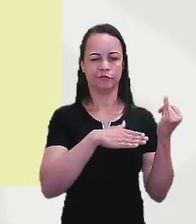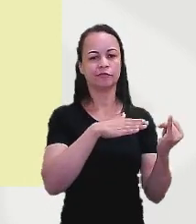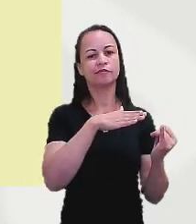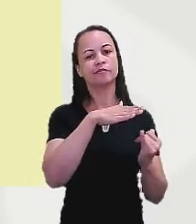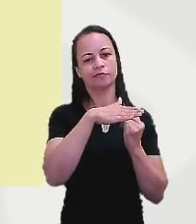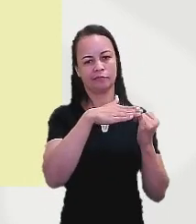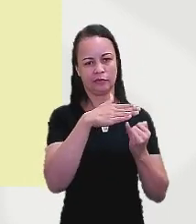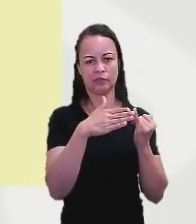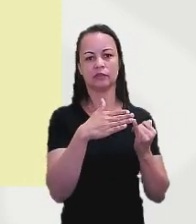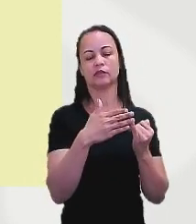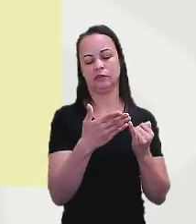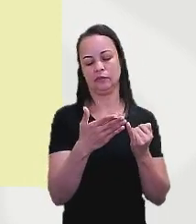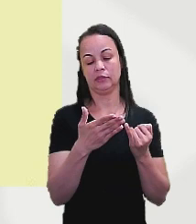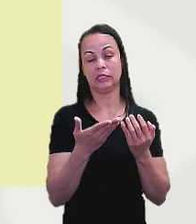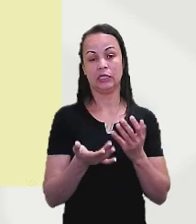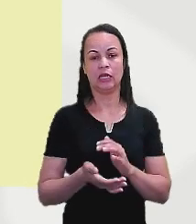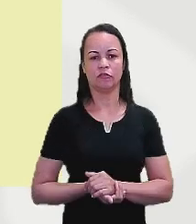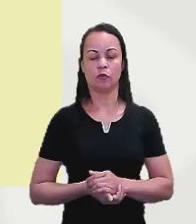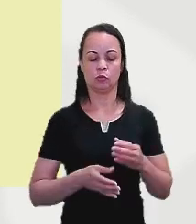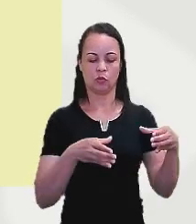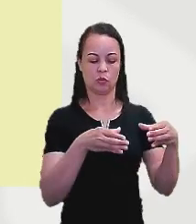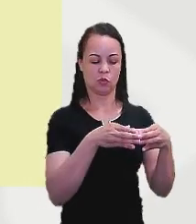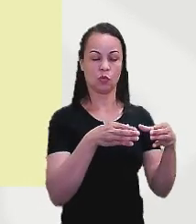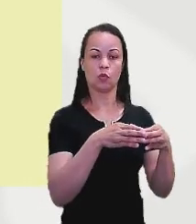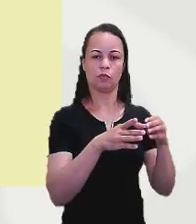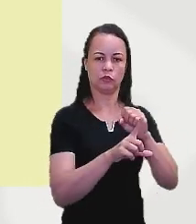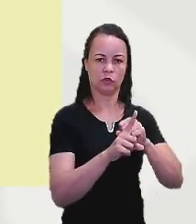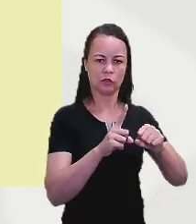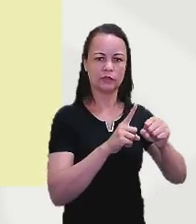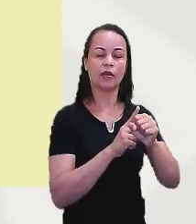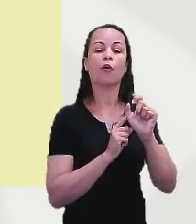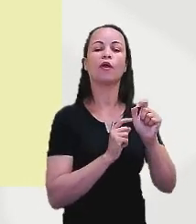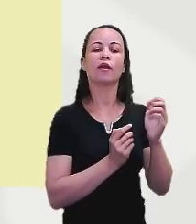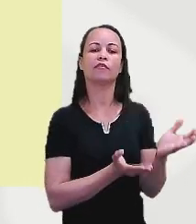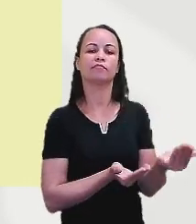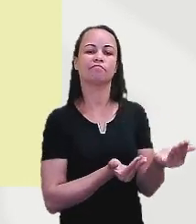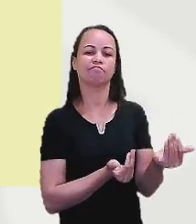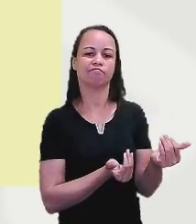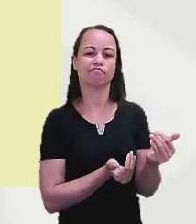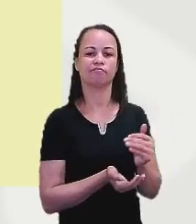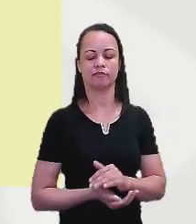linguagem coloquial, de um grupo social de jovens.